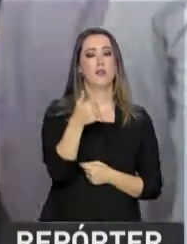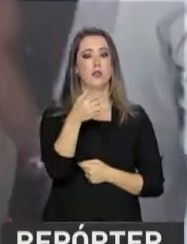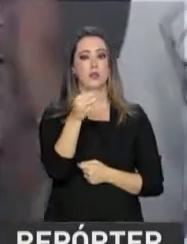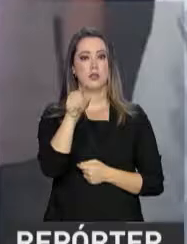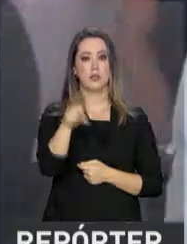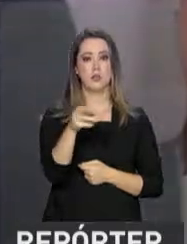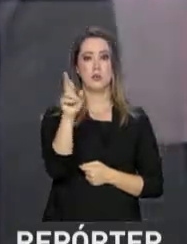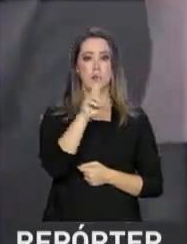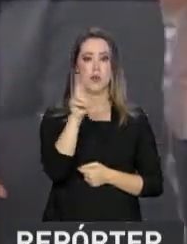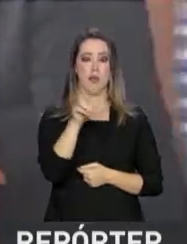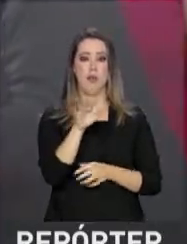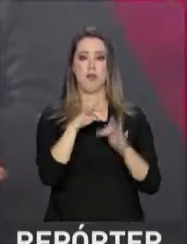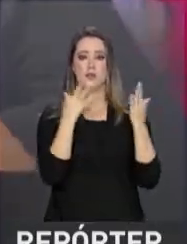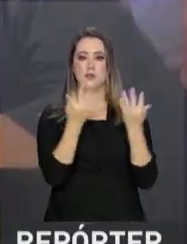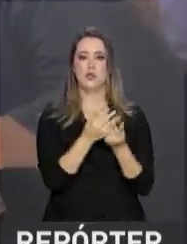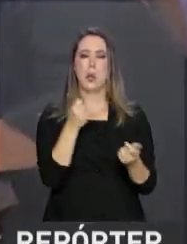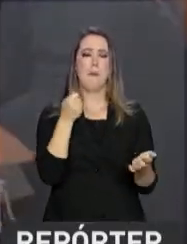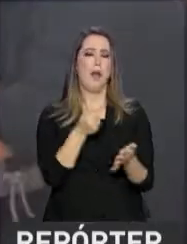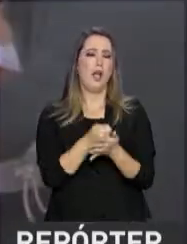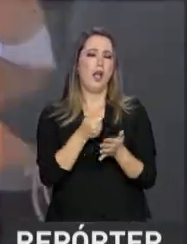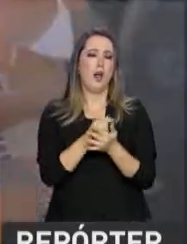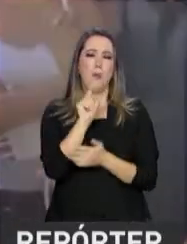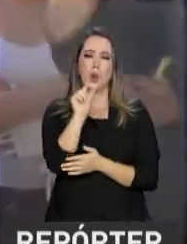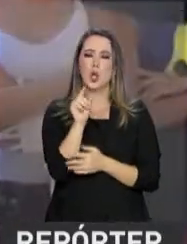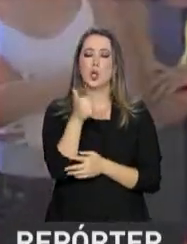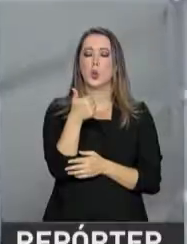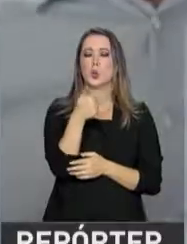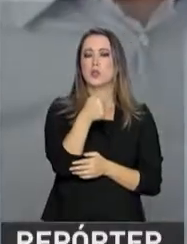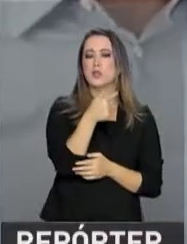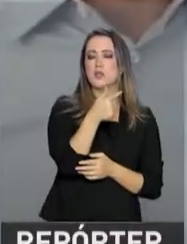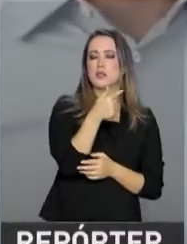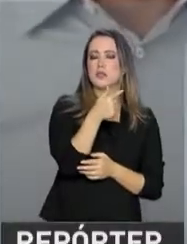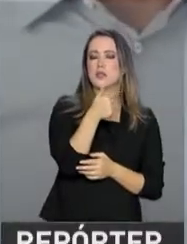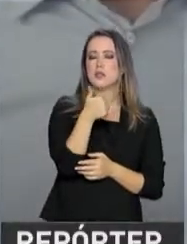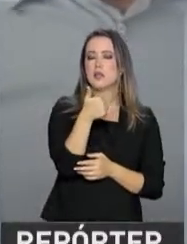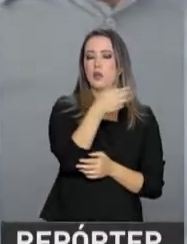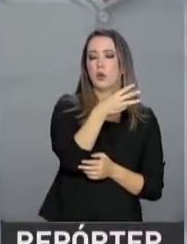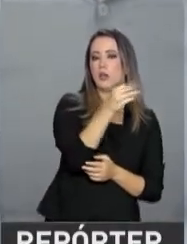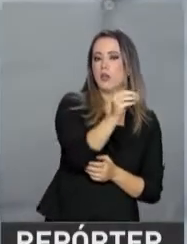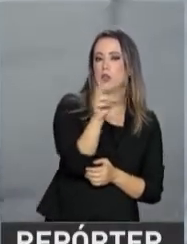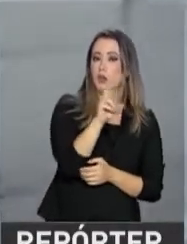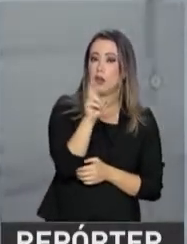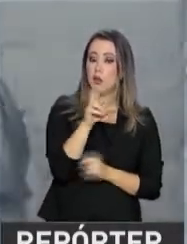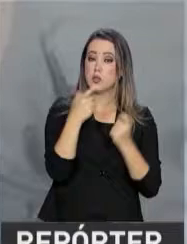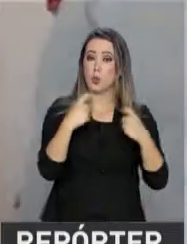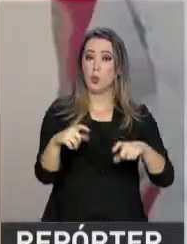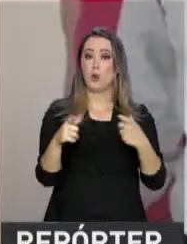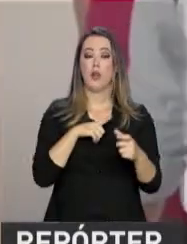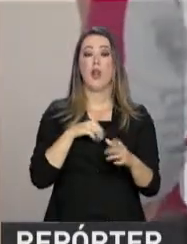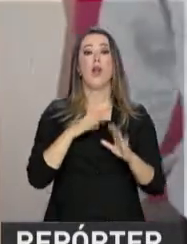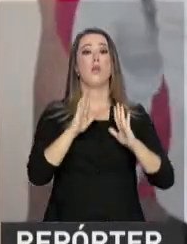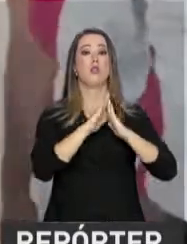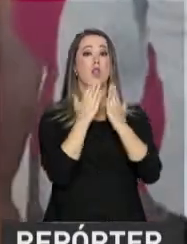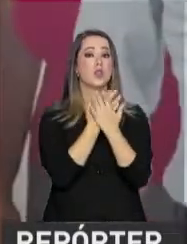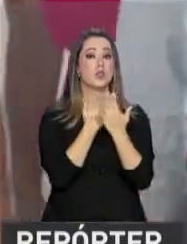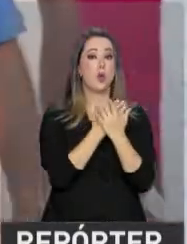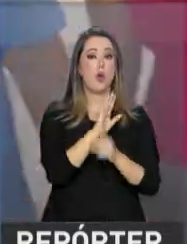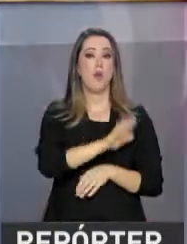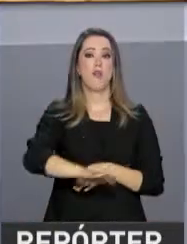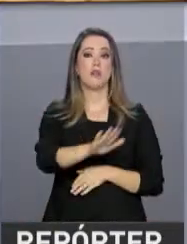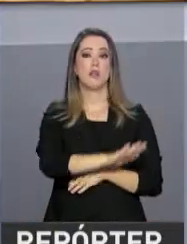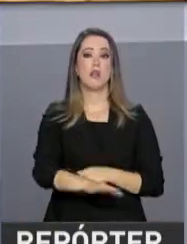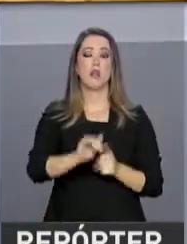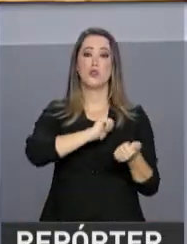reais às famílias sendo pago em prestações de 130 reais o condomínio conta ainda com escola creche